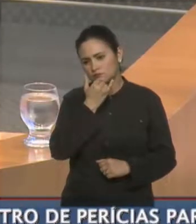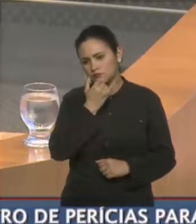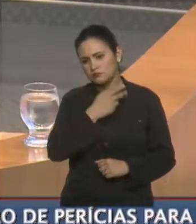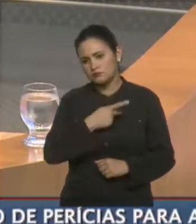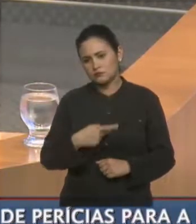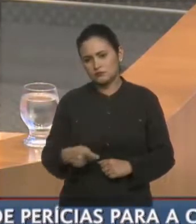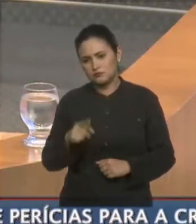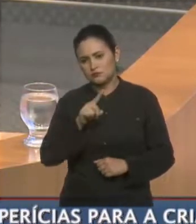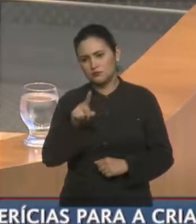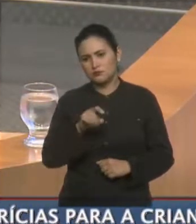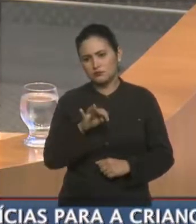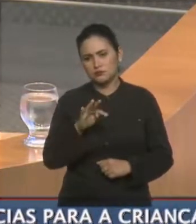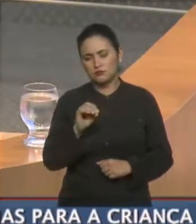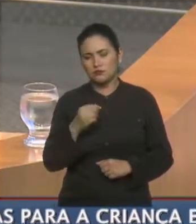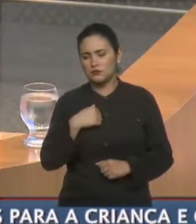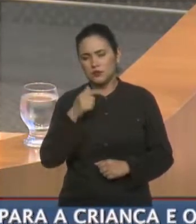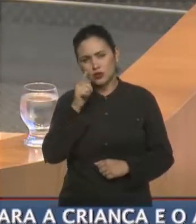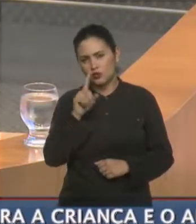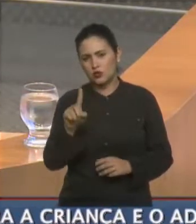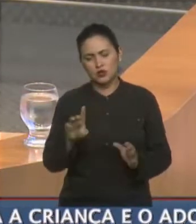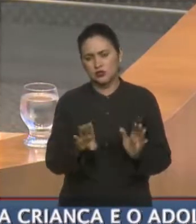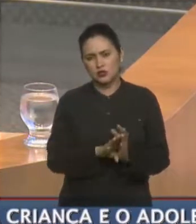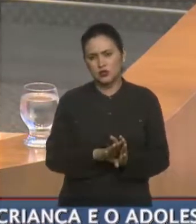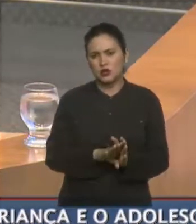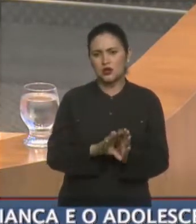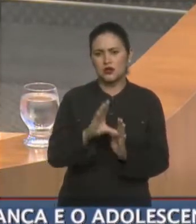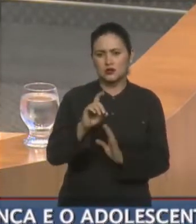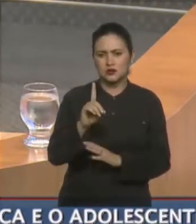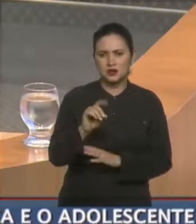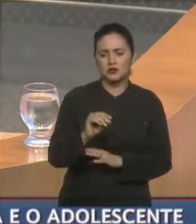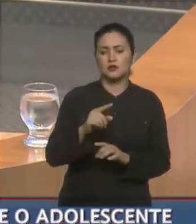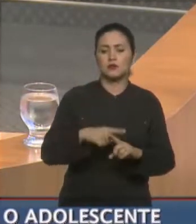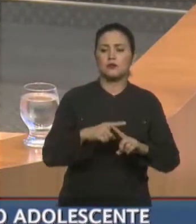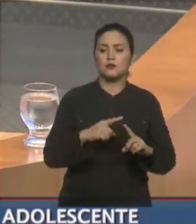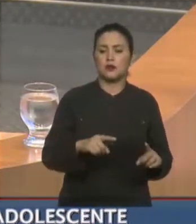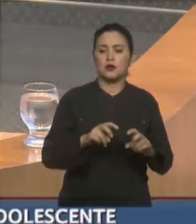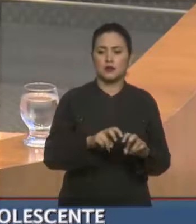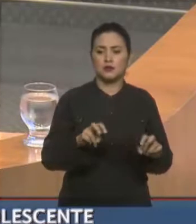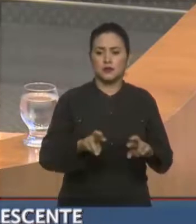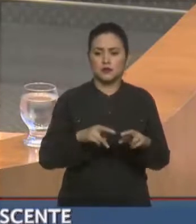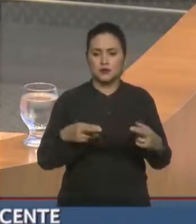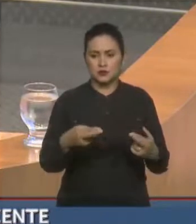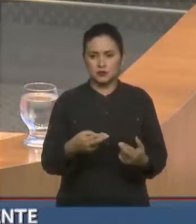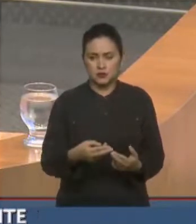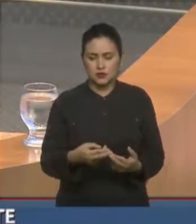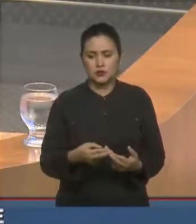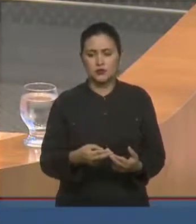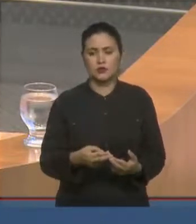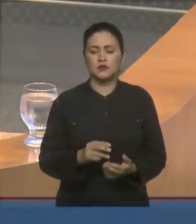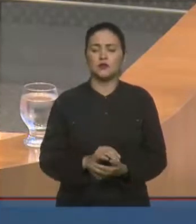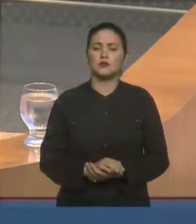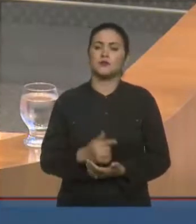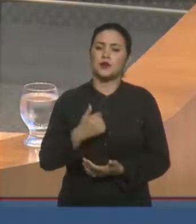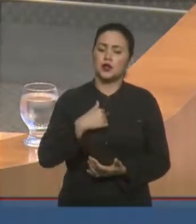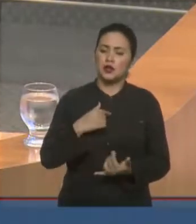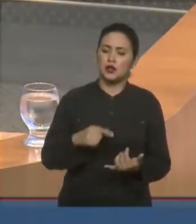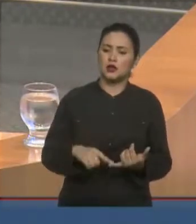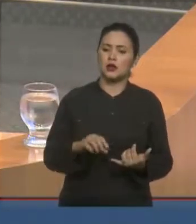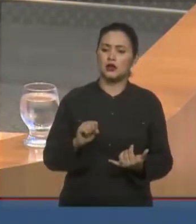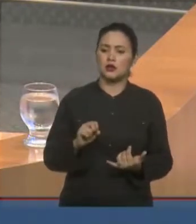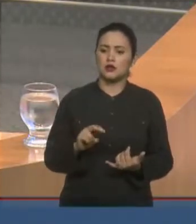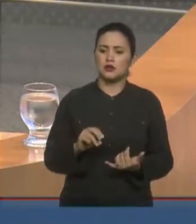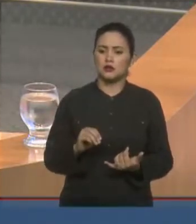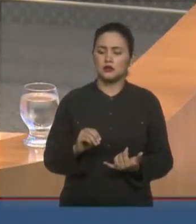o início, como gostaríamos, mas exatamente à mesa de reunião, em gabinete instalado de crise, estava eu, doutor Saulo, está